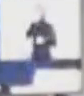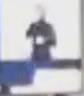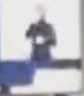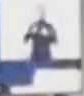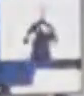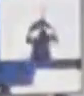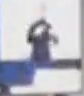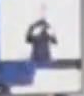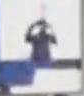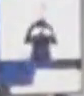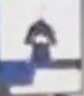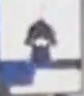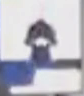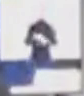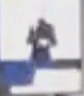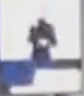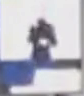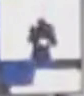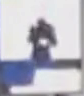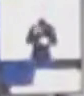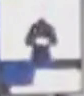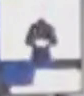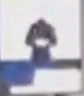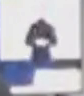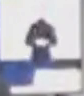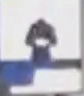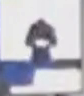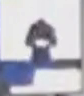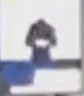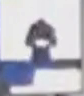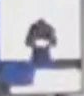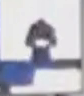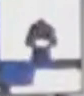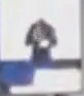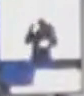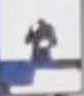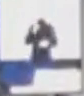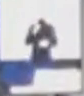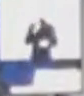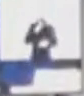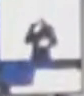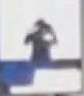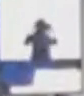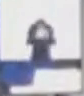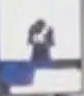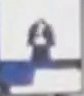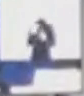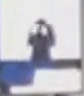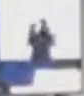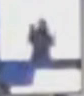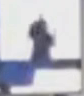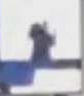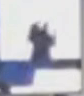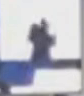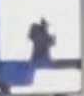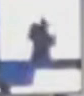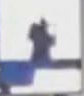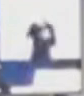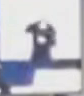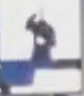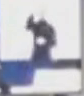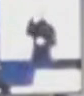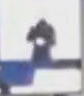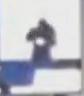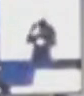emendas, sendo 3 aceitas incluídas no projeto. Entanto, as emendas incluídas, elas não alteram o termo